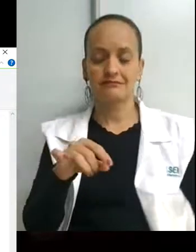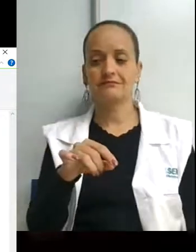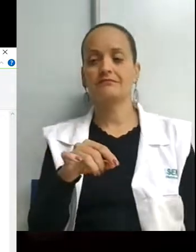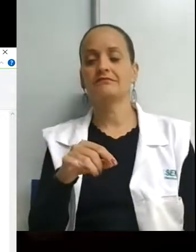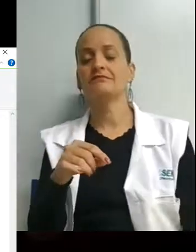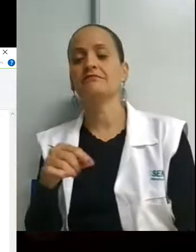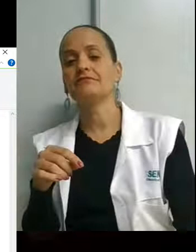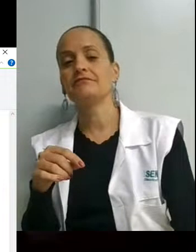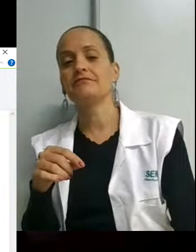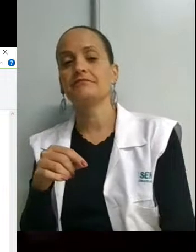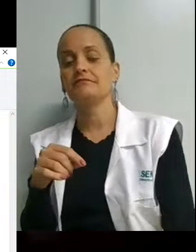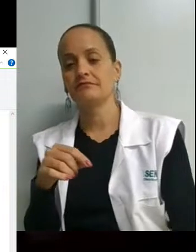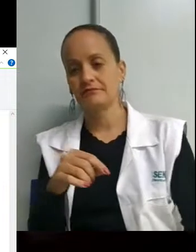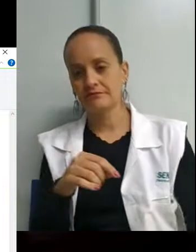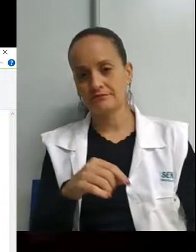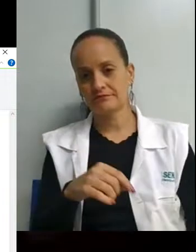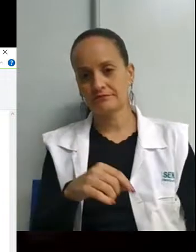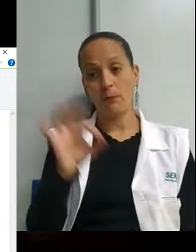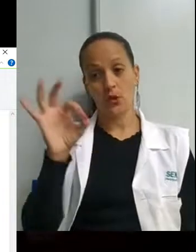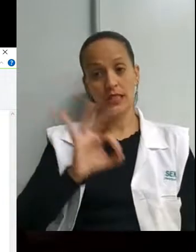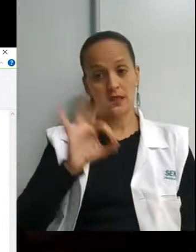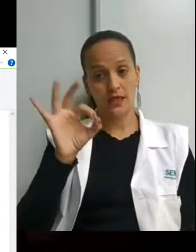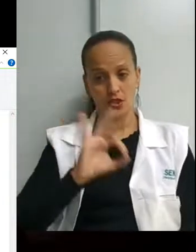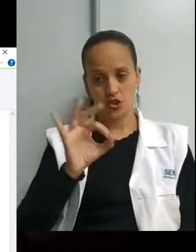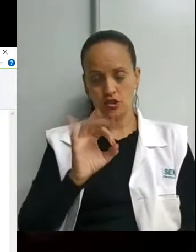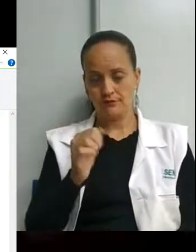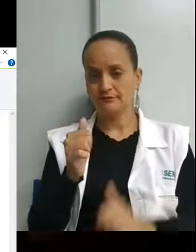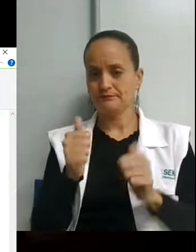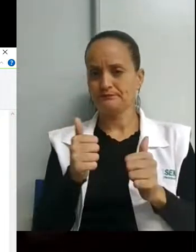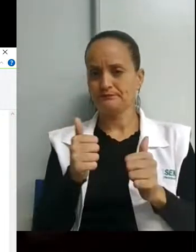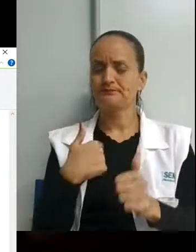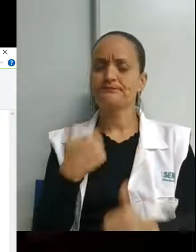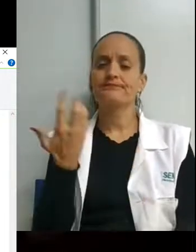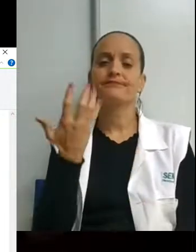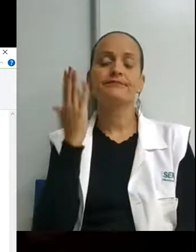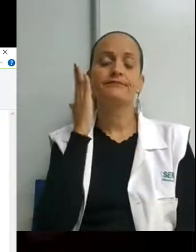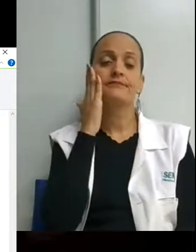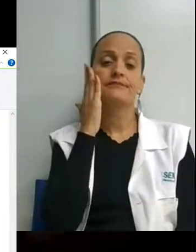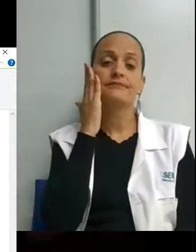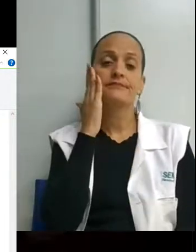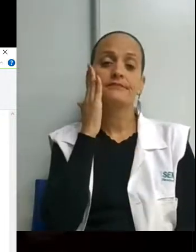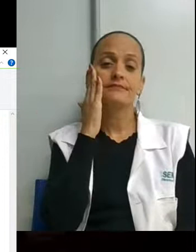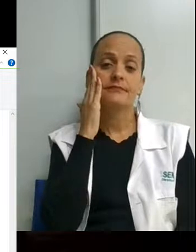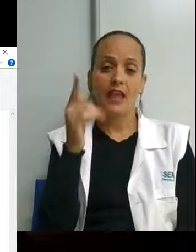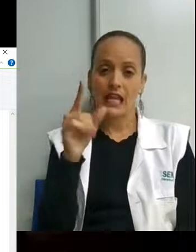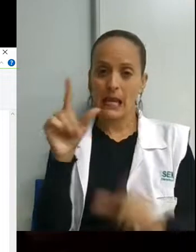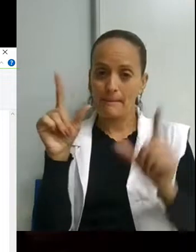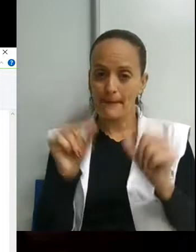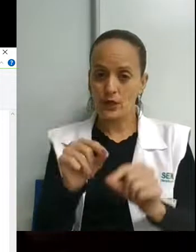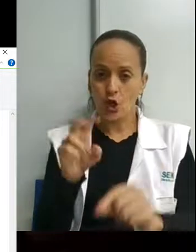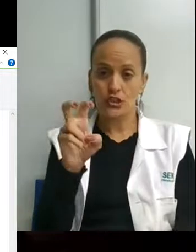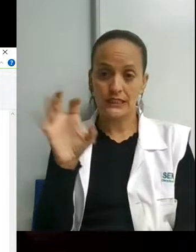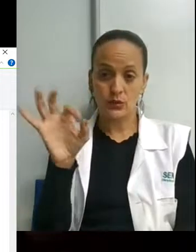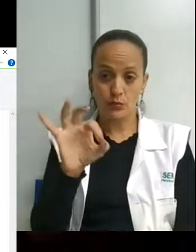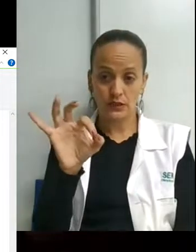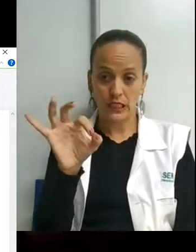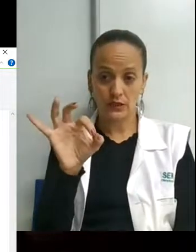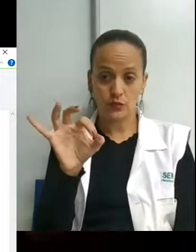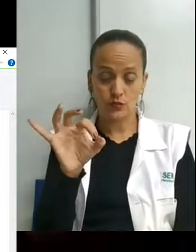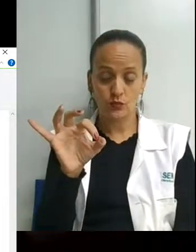91,06 o quê? Por cento. Esse valor aqui, ele é menor do que 5%? Sim ou não?